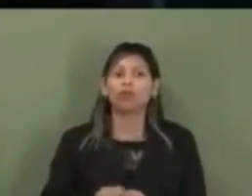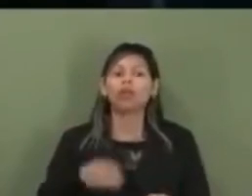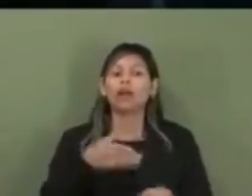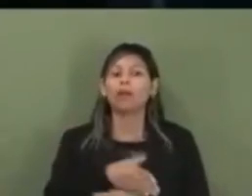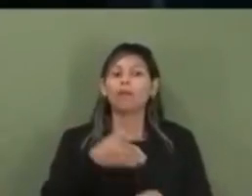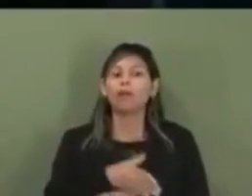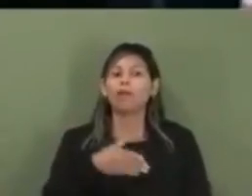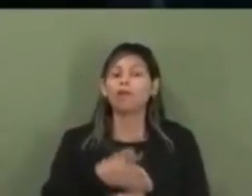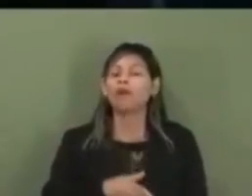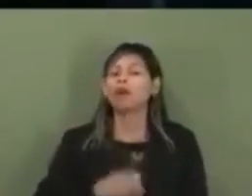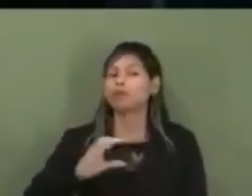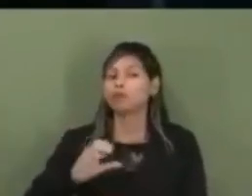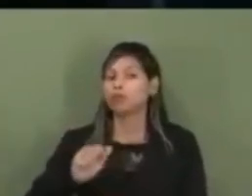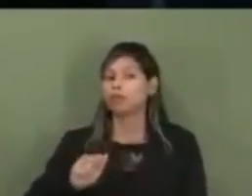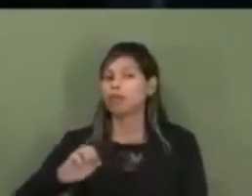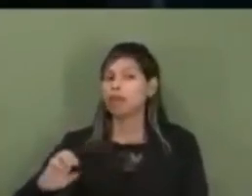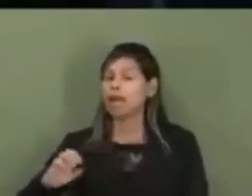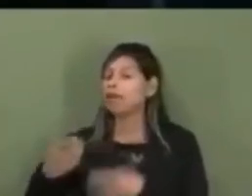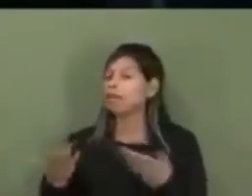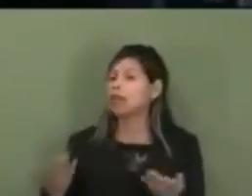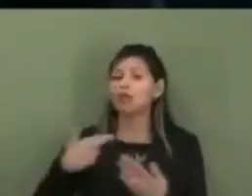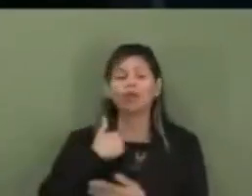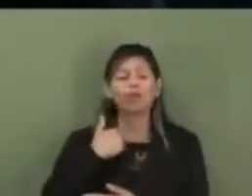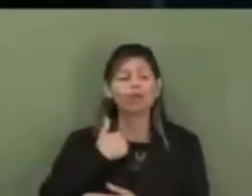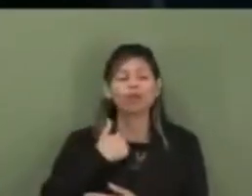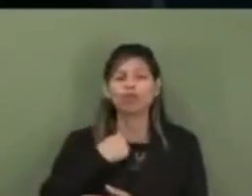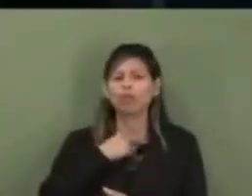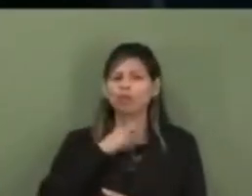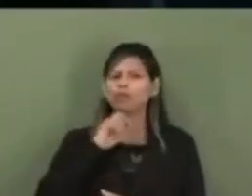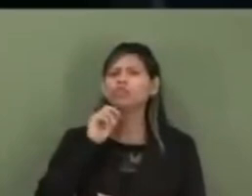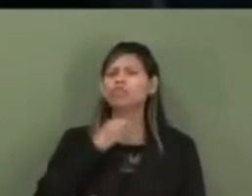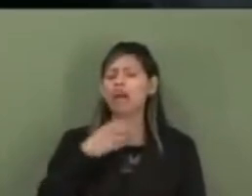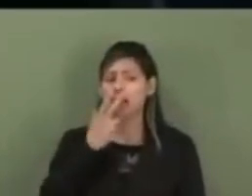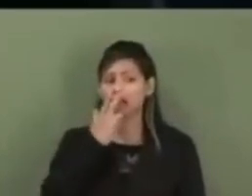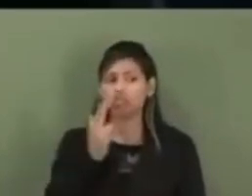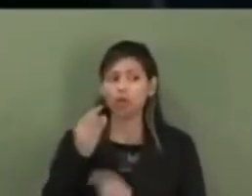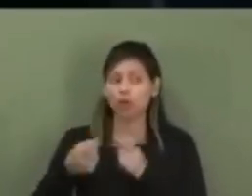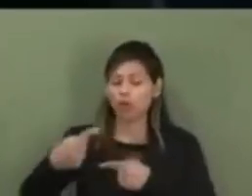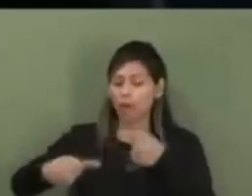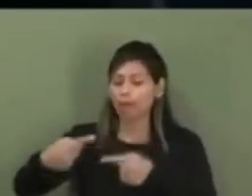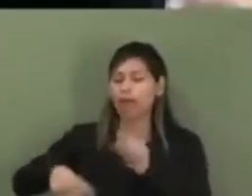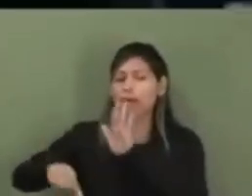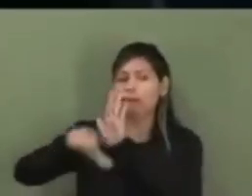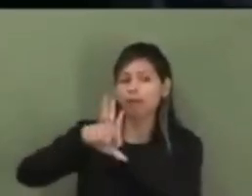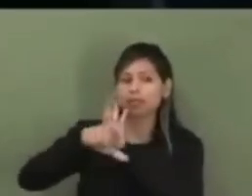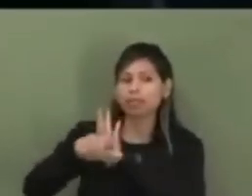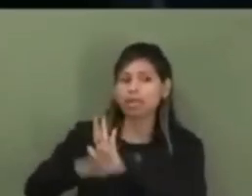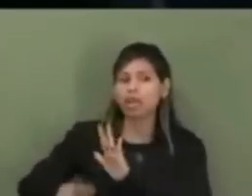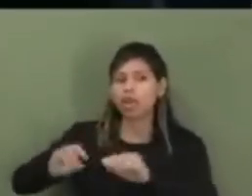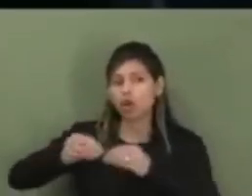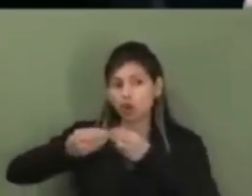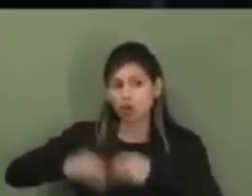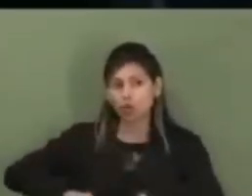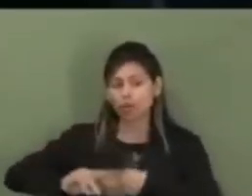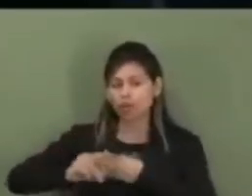Econômicos. Portanto, nós não podemos criminalizar a política, porque a criminalização da política, a consequência é o